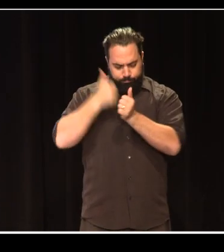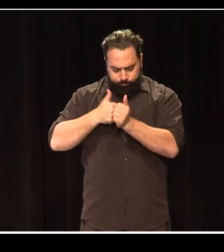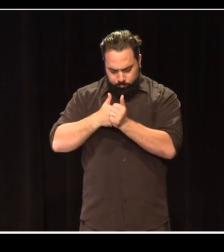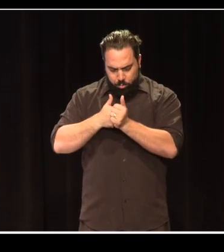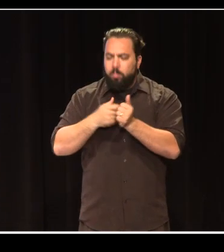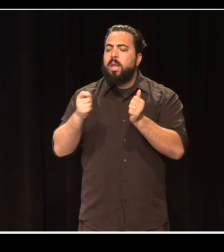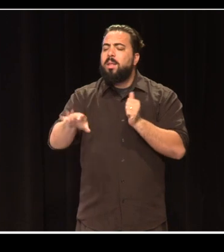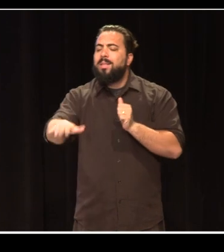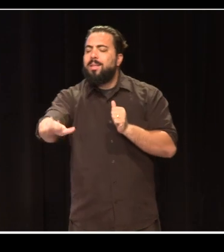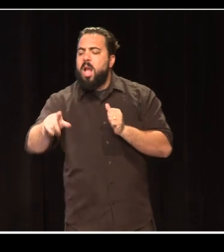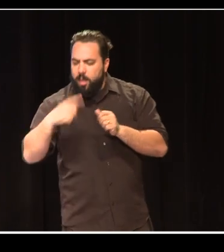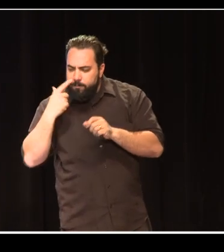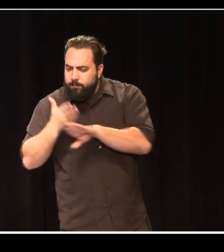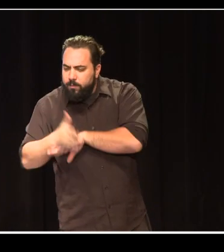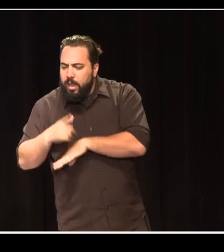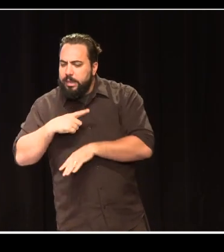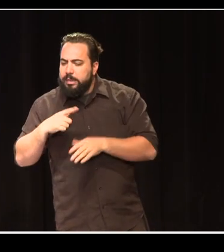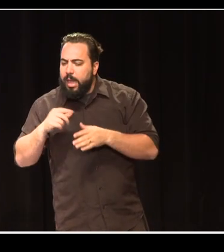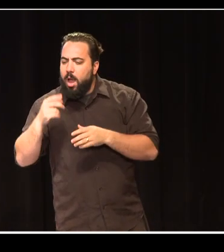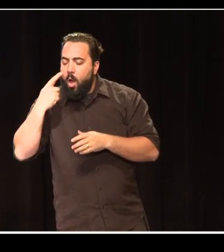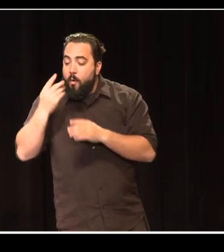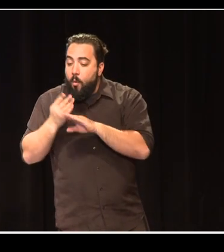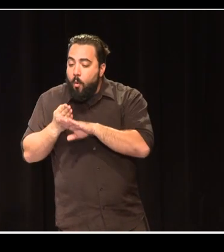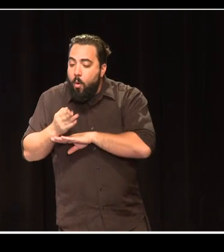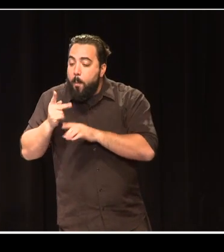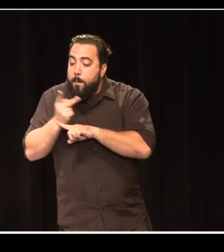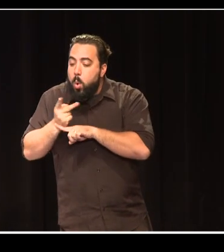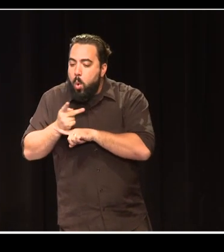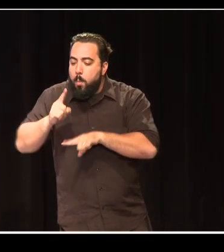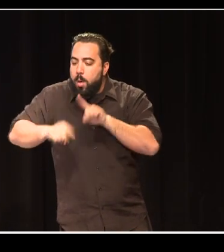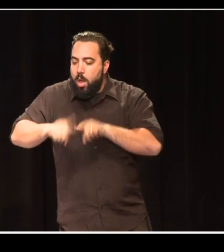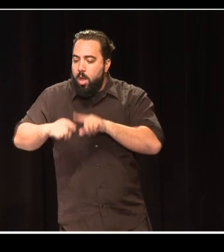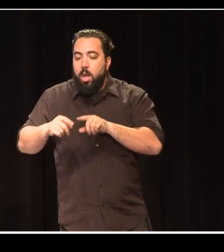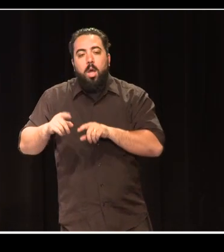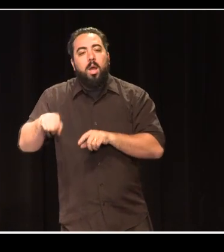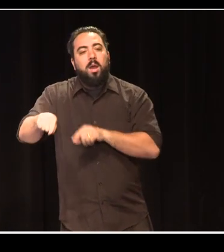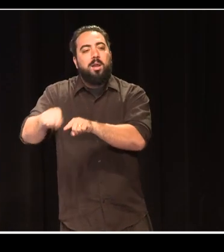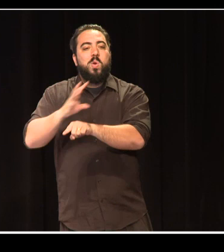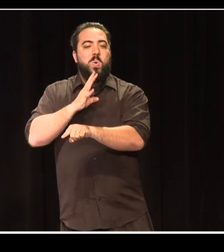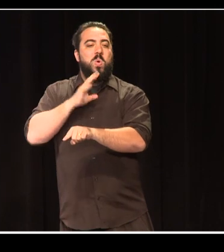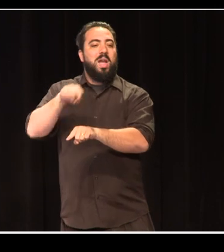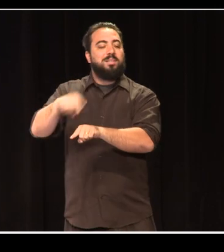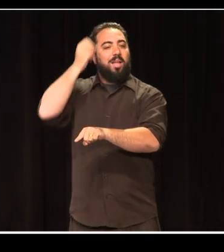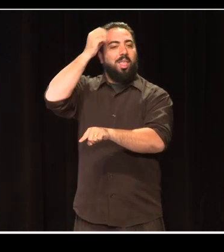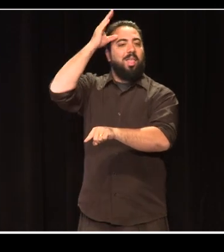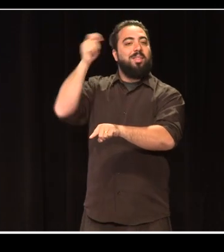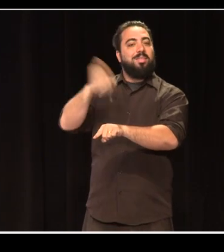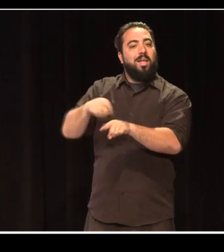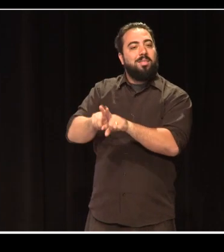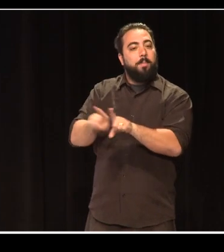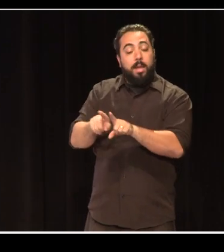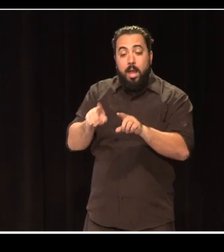muitas vezes, a gente vai e acessa, e aí o aluno conhece essa ferramenta, e aí a gente percebe que ele, ao mesmo tempo, está mexendo no celular